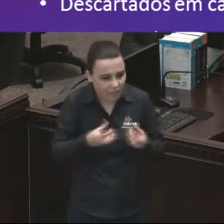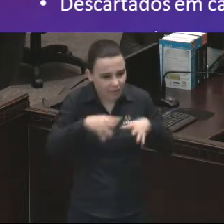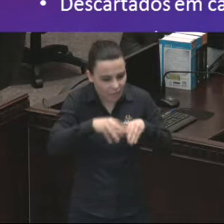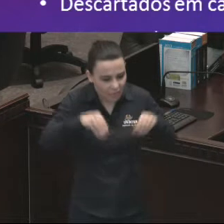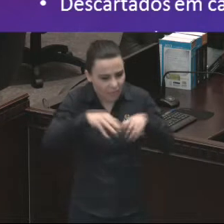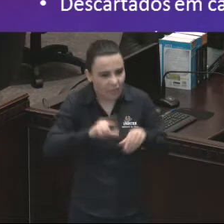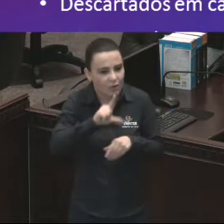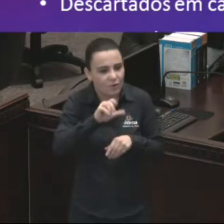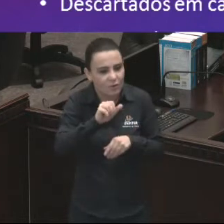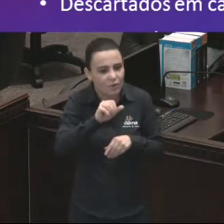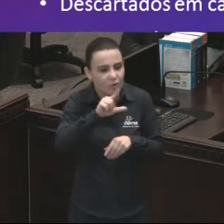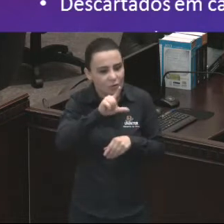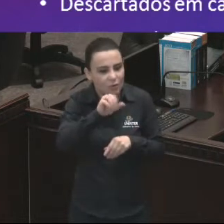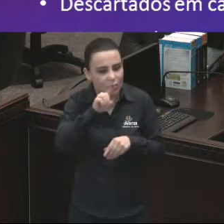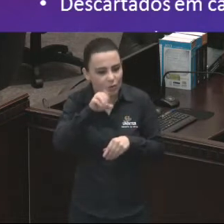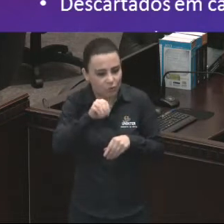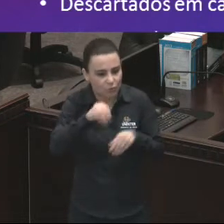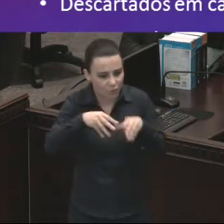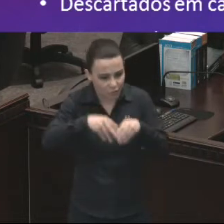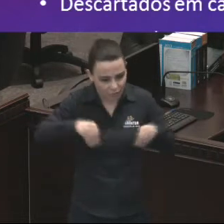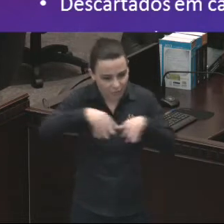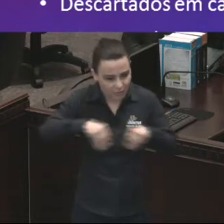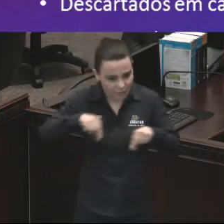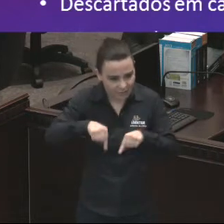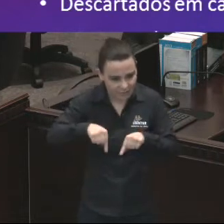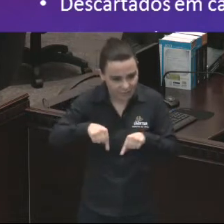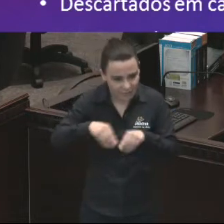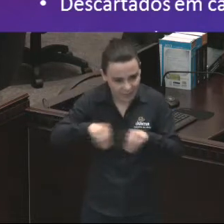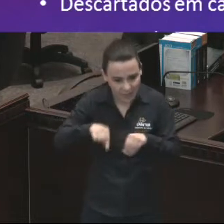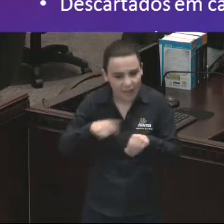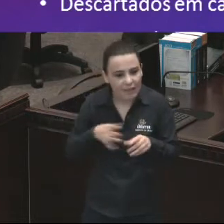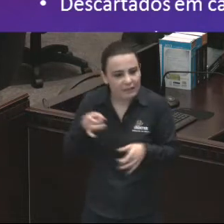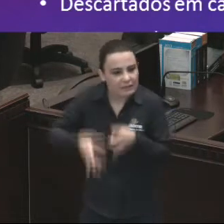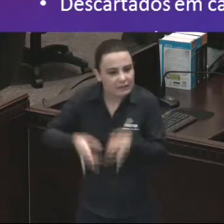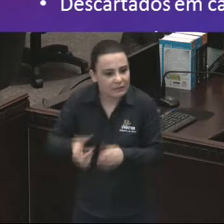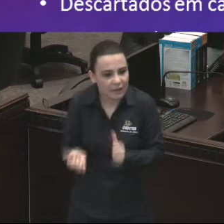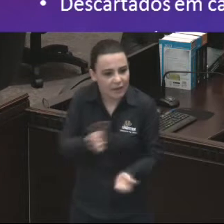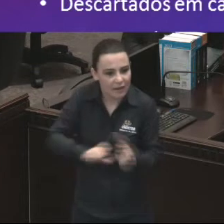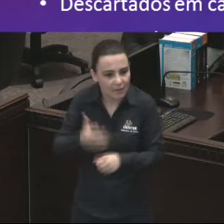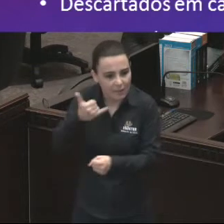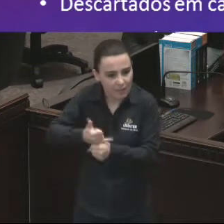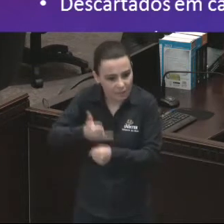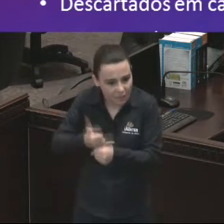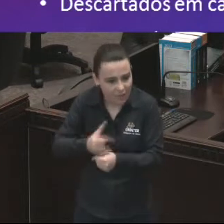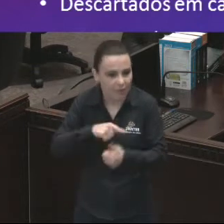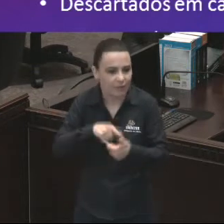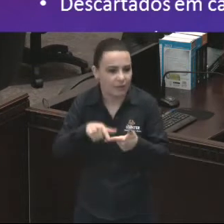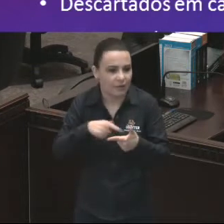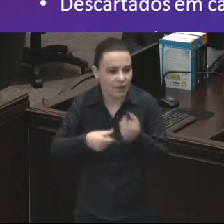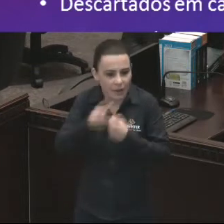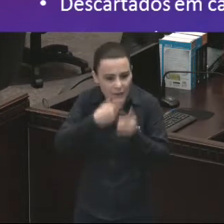Alguns contaminantes são avaliados, como, por exemplo, metais. Metais pesados a gente avalia antes de colocar isso como fertilizante,